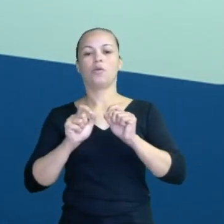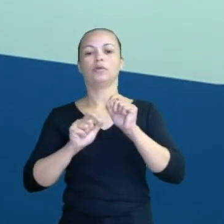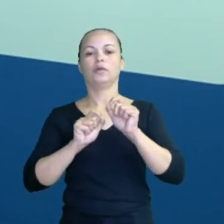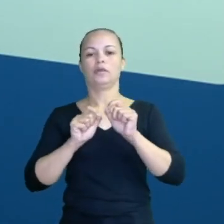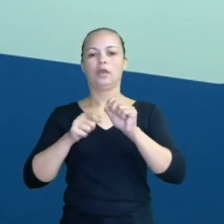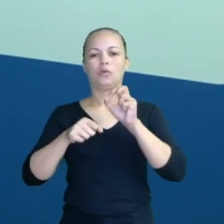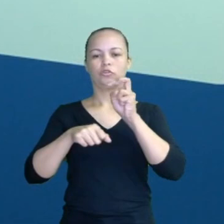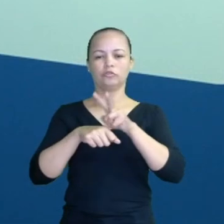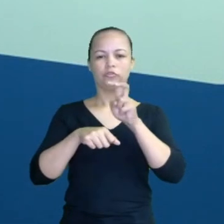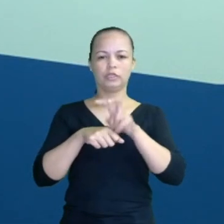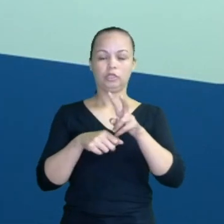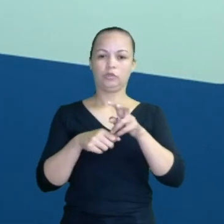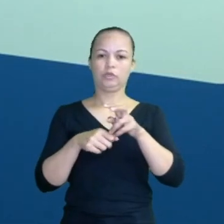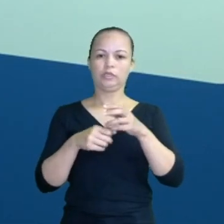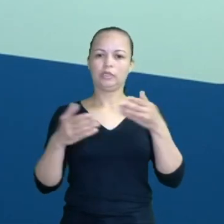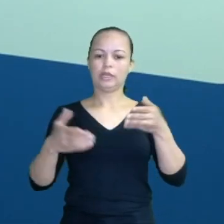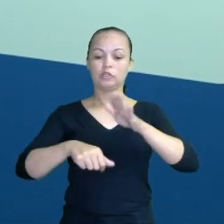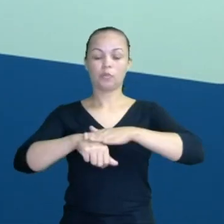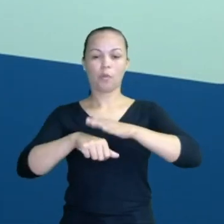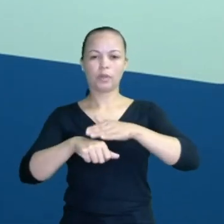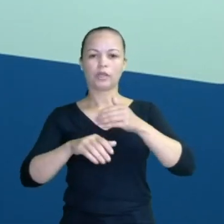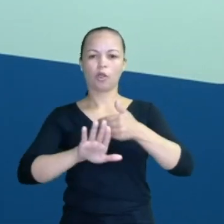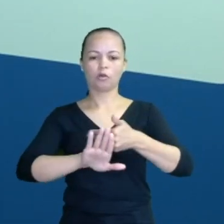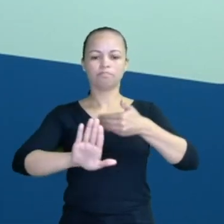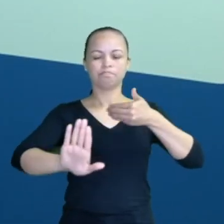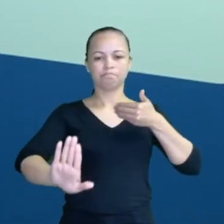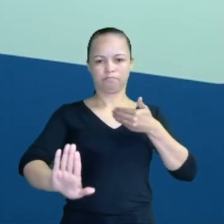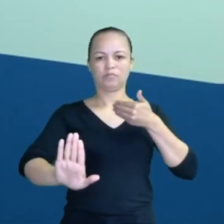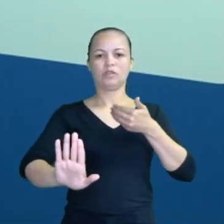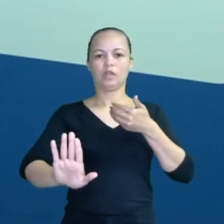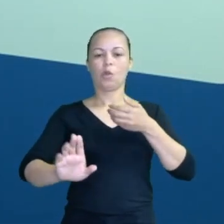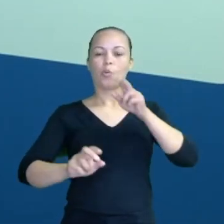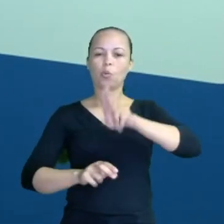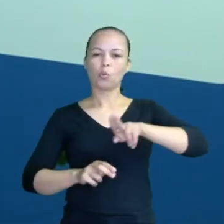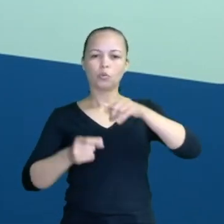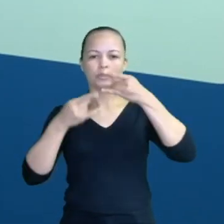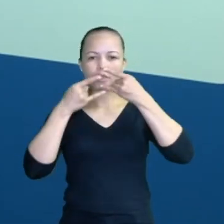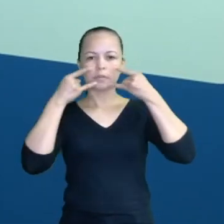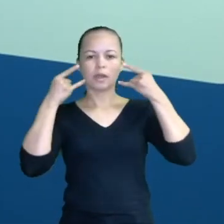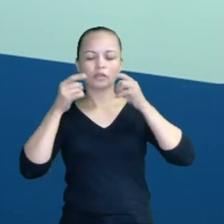momento, o principal é o distanciamento social, usar a máscara, né, e fazer a